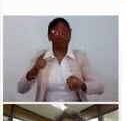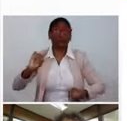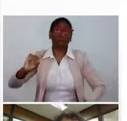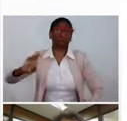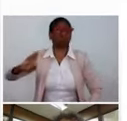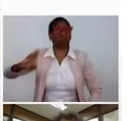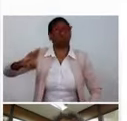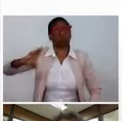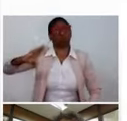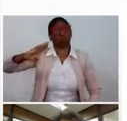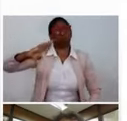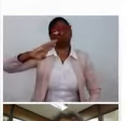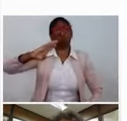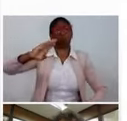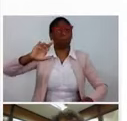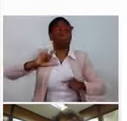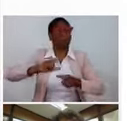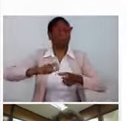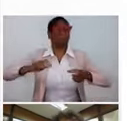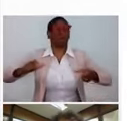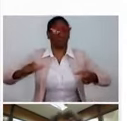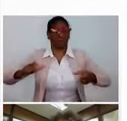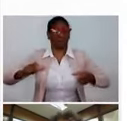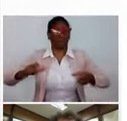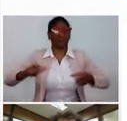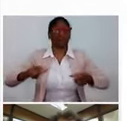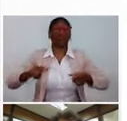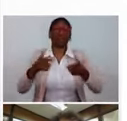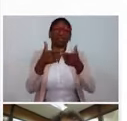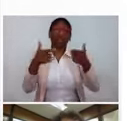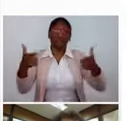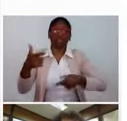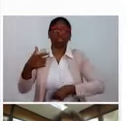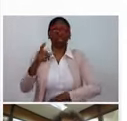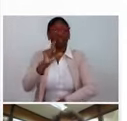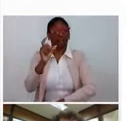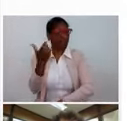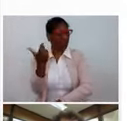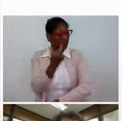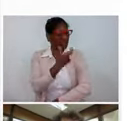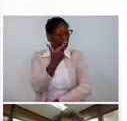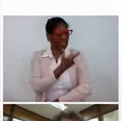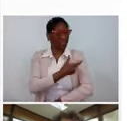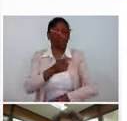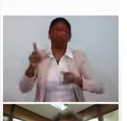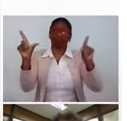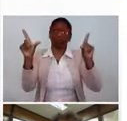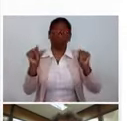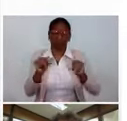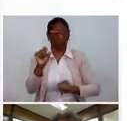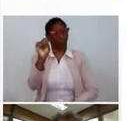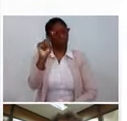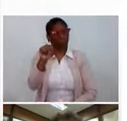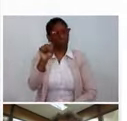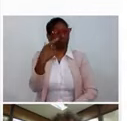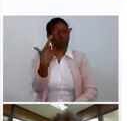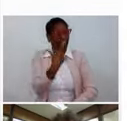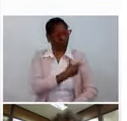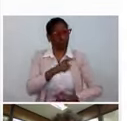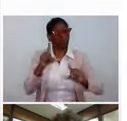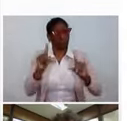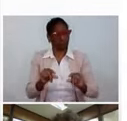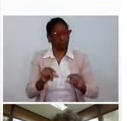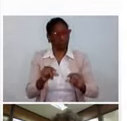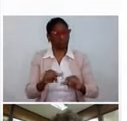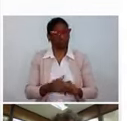ao de antes, mas por efeito da vacina, o número de óbitos ele não representa, né, não repercute da mesma